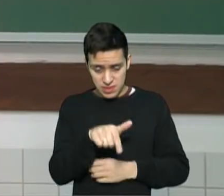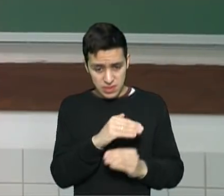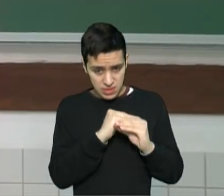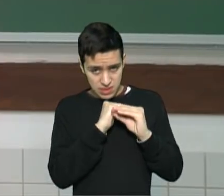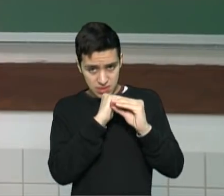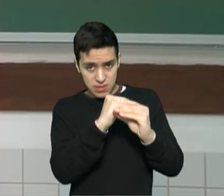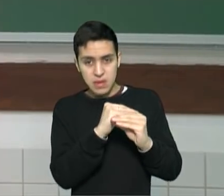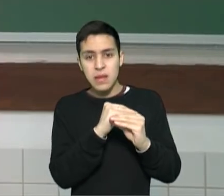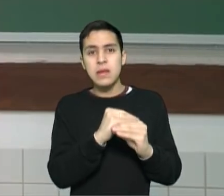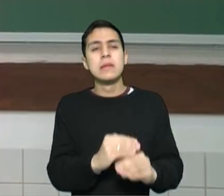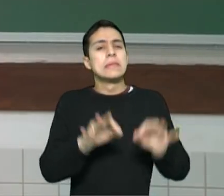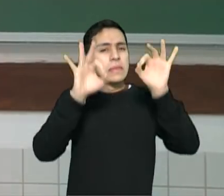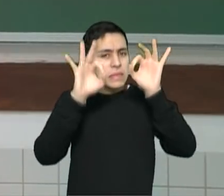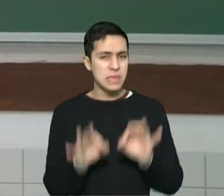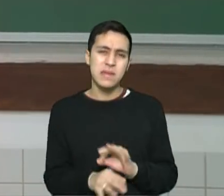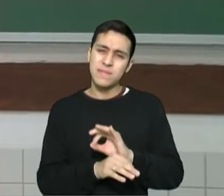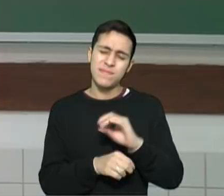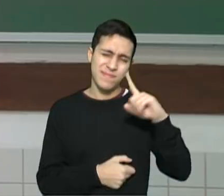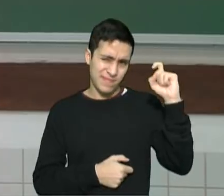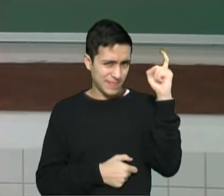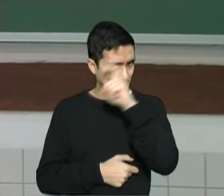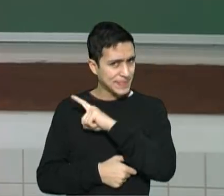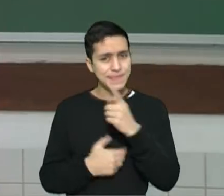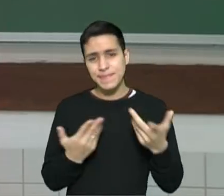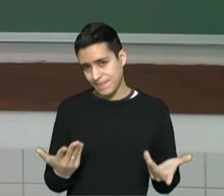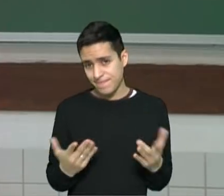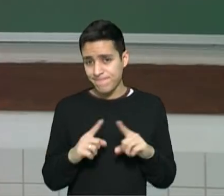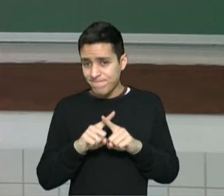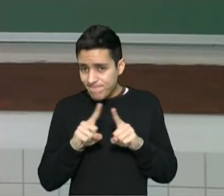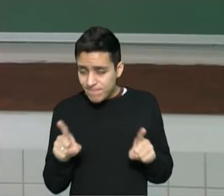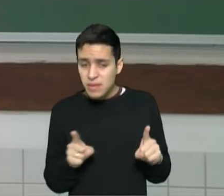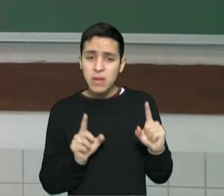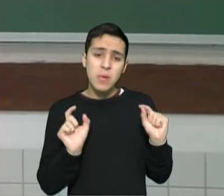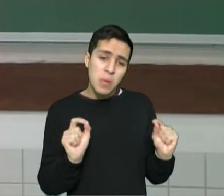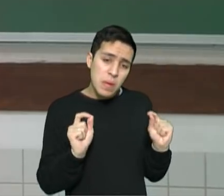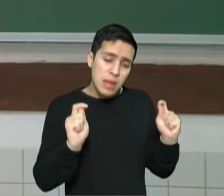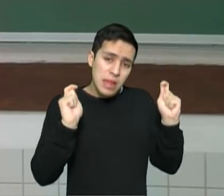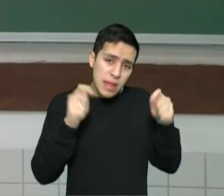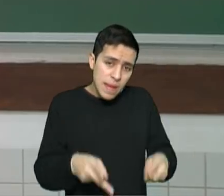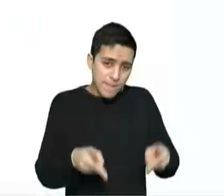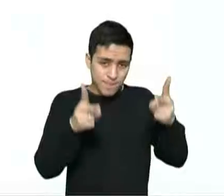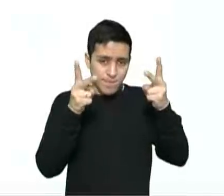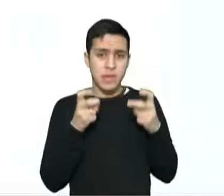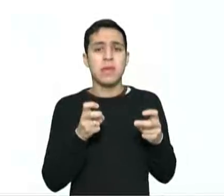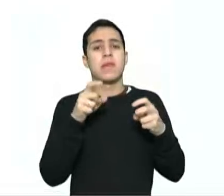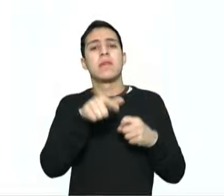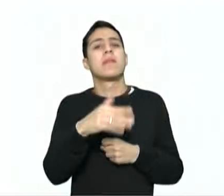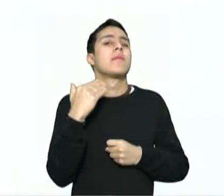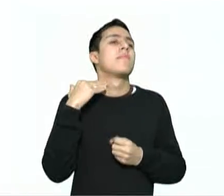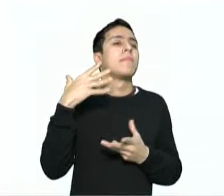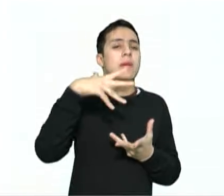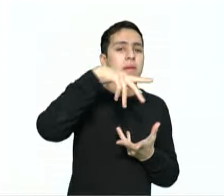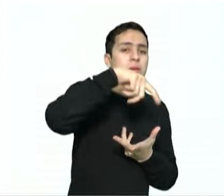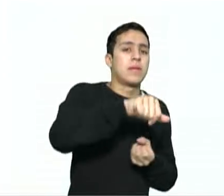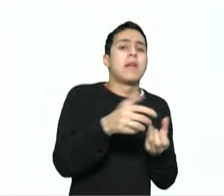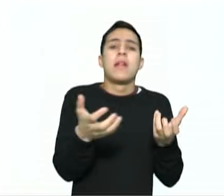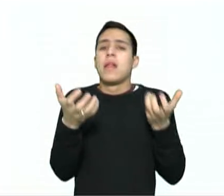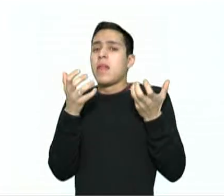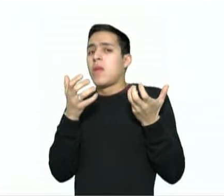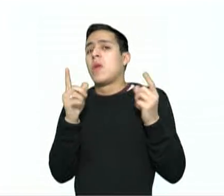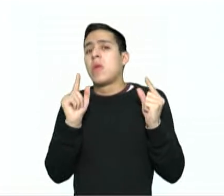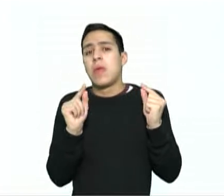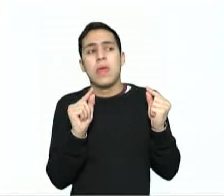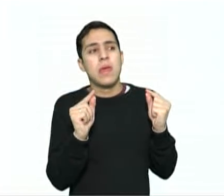igualdade absoluta é muito difícil, mas o que se percebe é que o Banco Mundial quer o